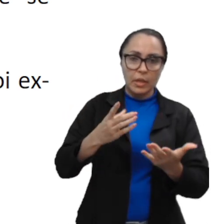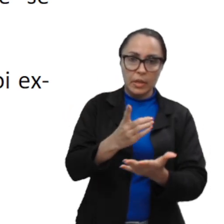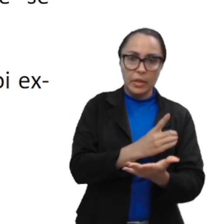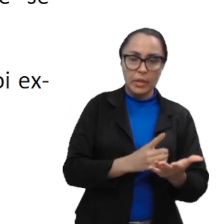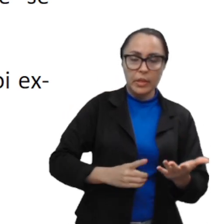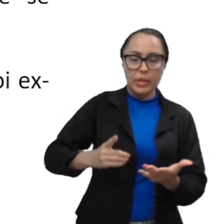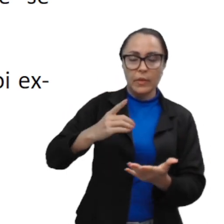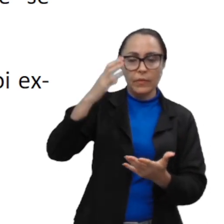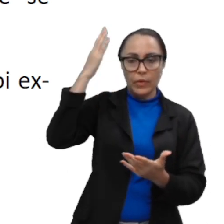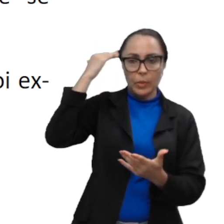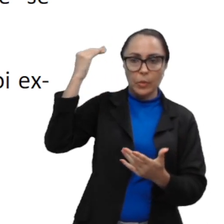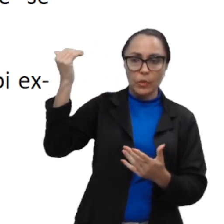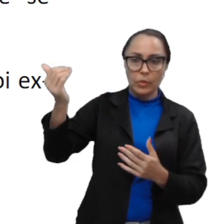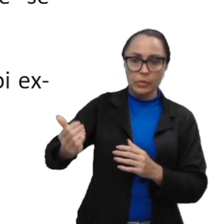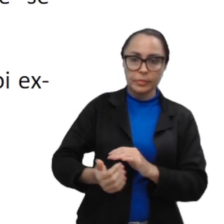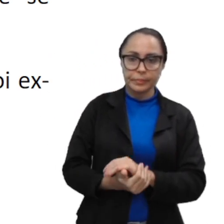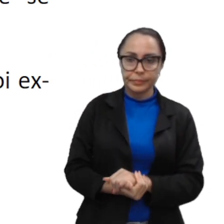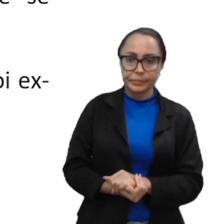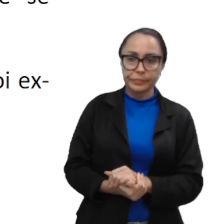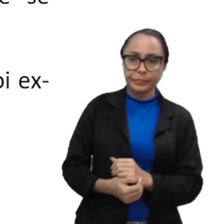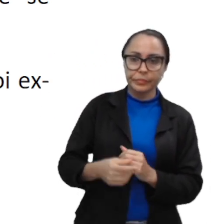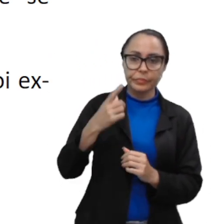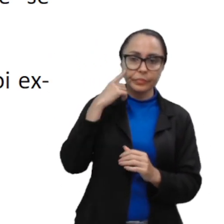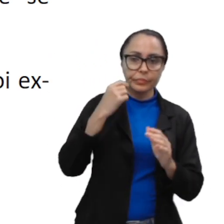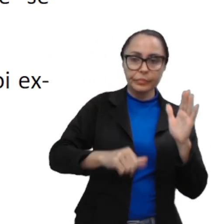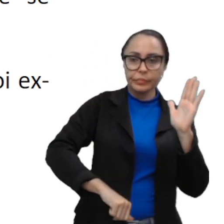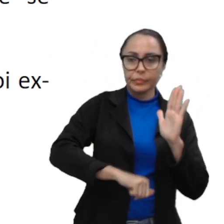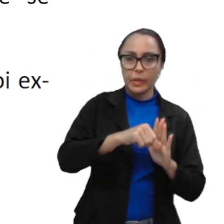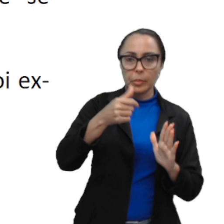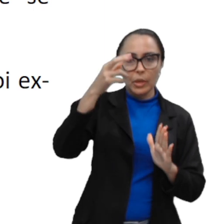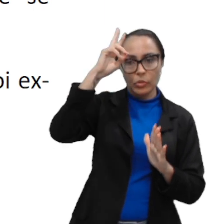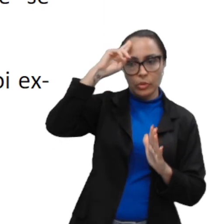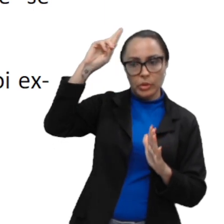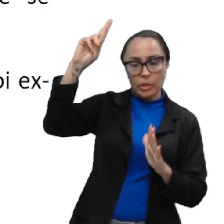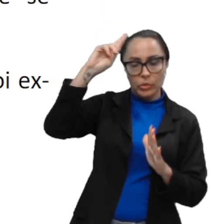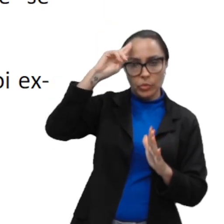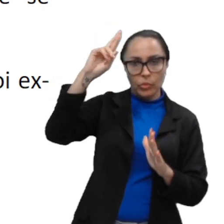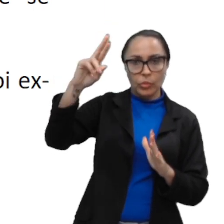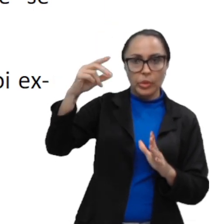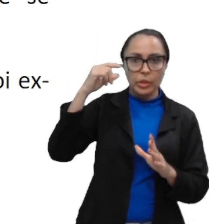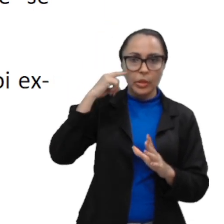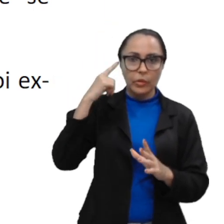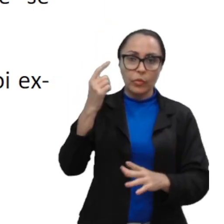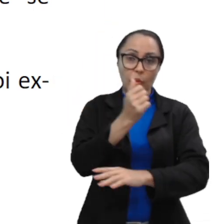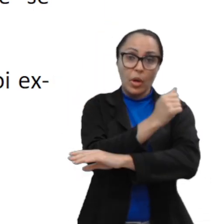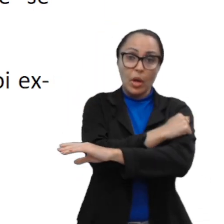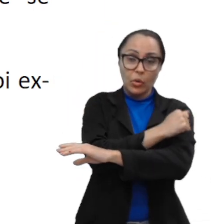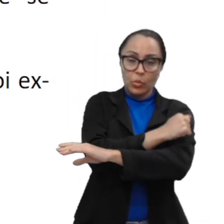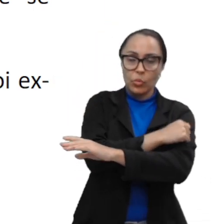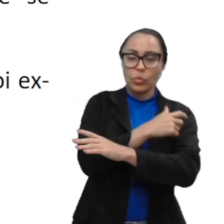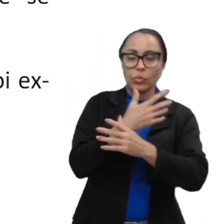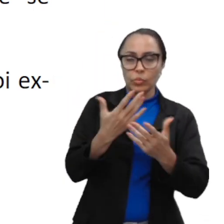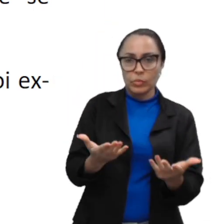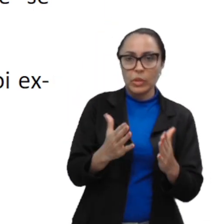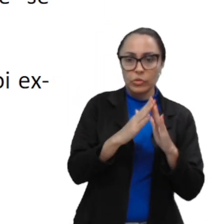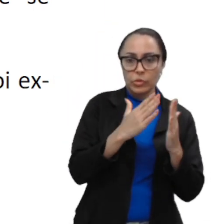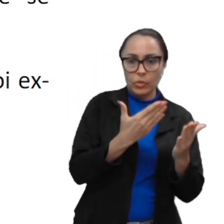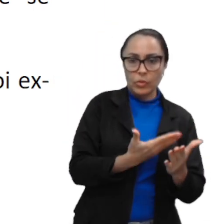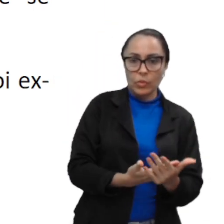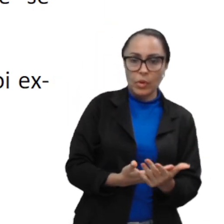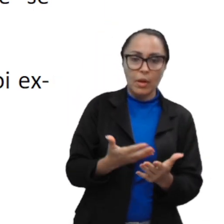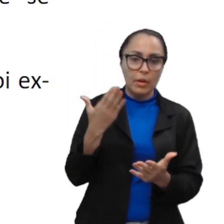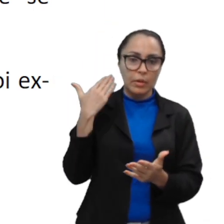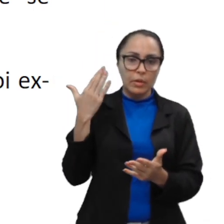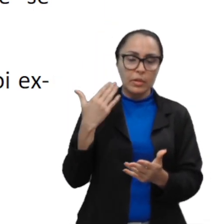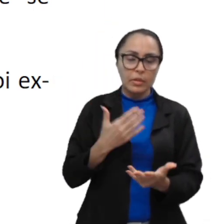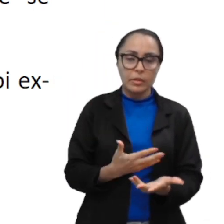né? Max Bill foi um dos seus primeiros diretores e ele foi um dos ex-alunos da Bauhaus. Por isso que esses